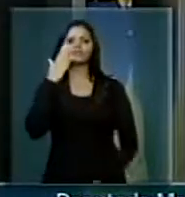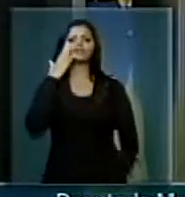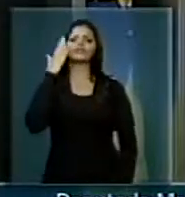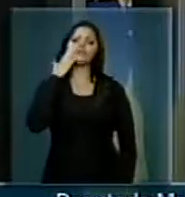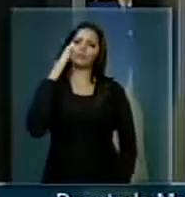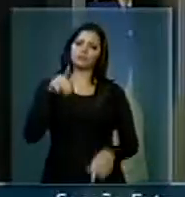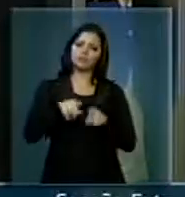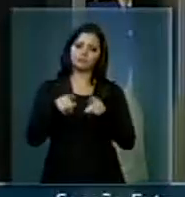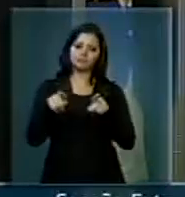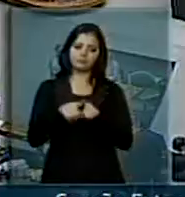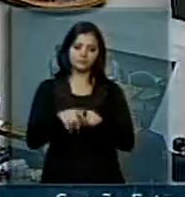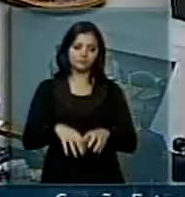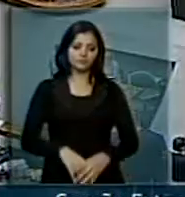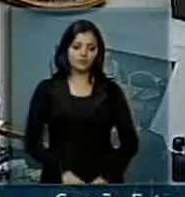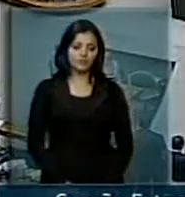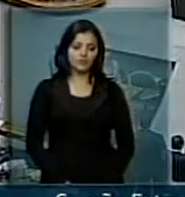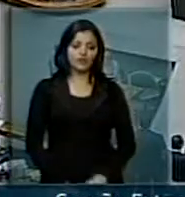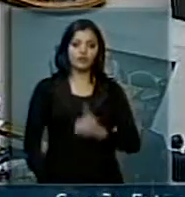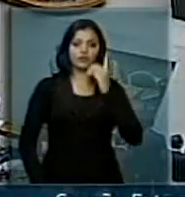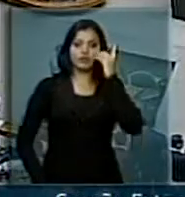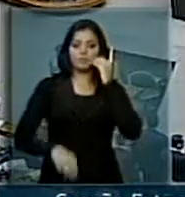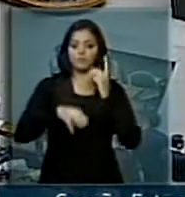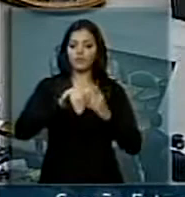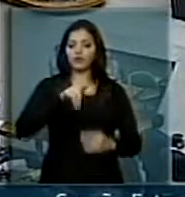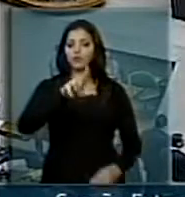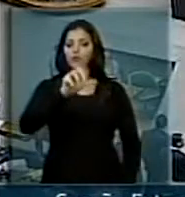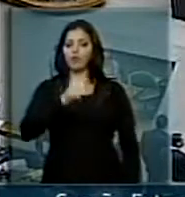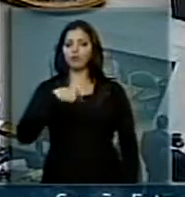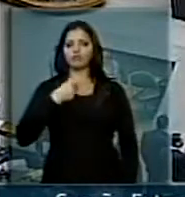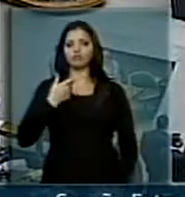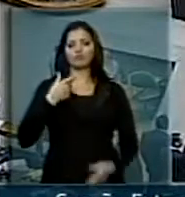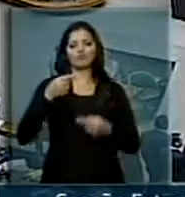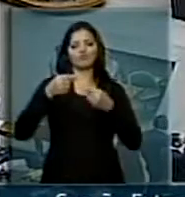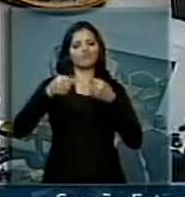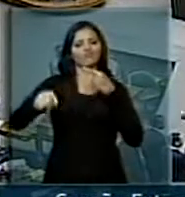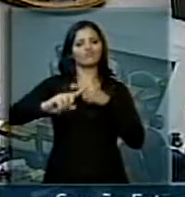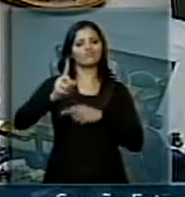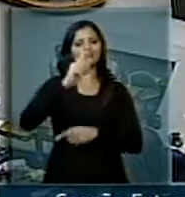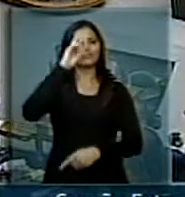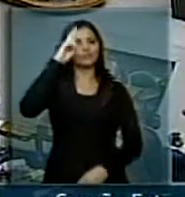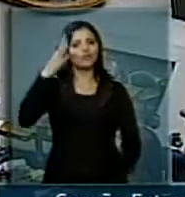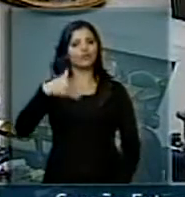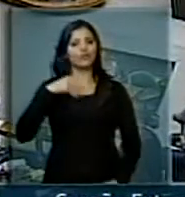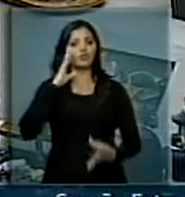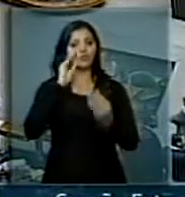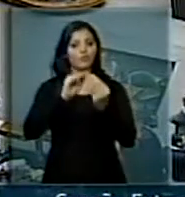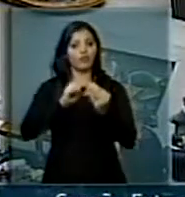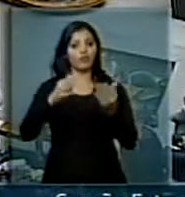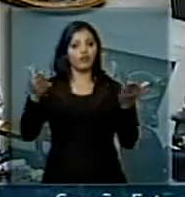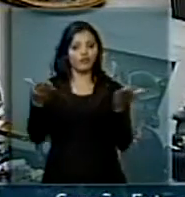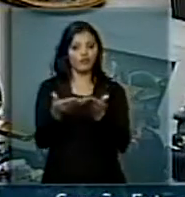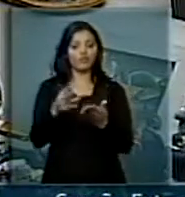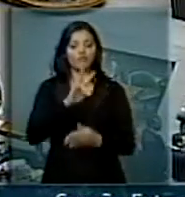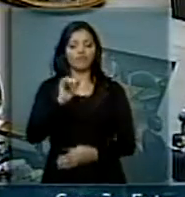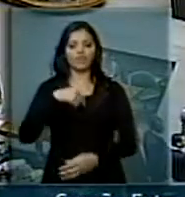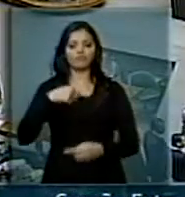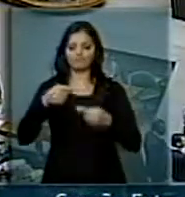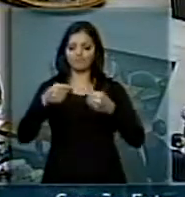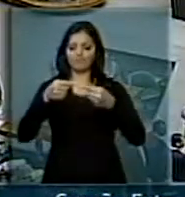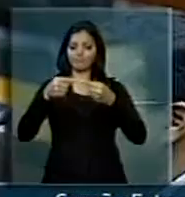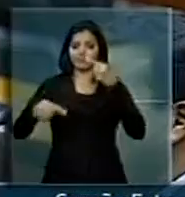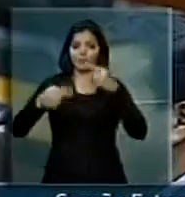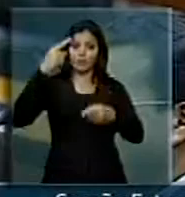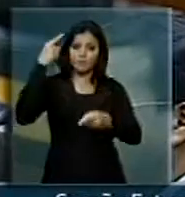saiba. Deputada Manuela Dávila, eu me permito discordar de Vossa Excelência. Eu entendo que, nesse caso, haverá de ser